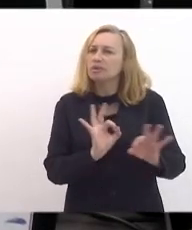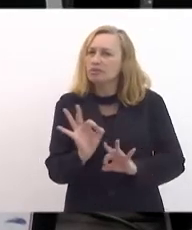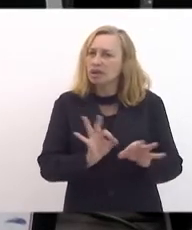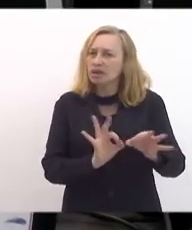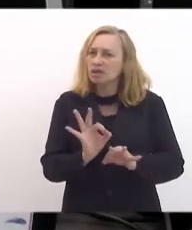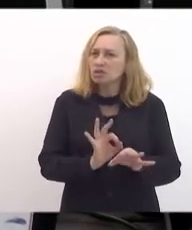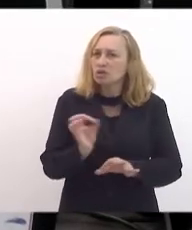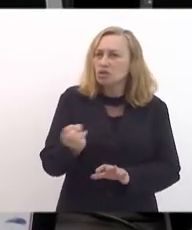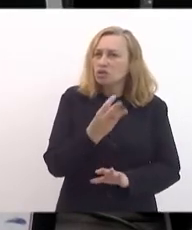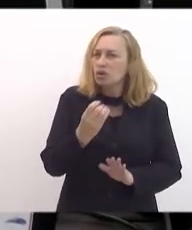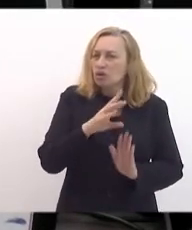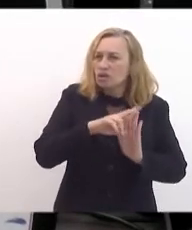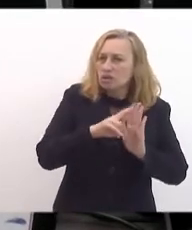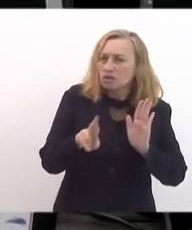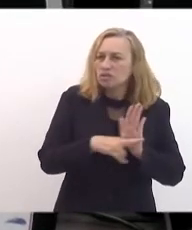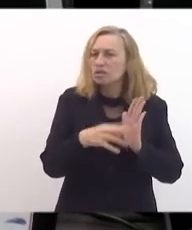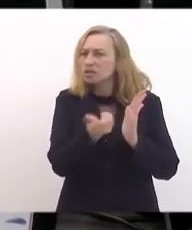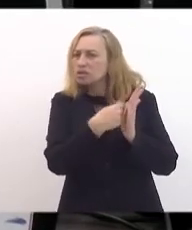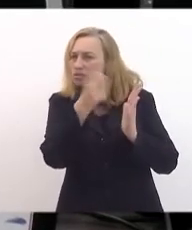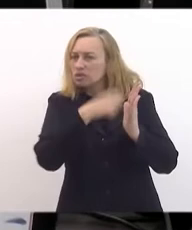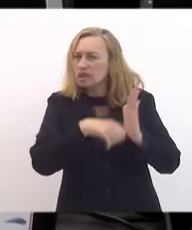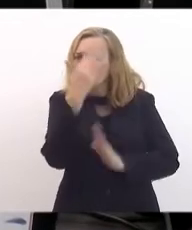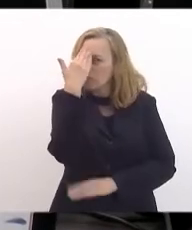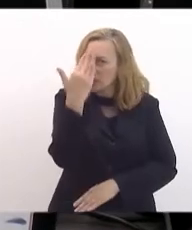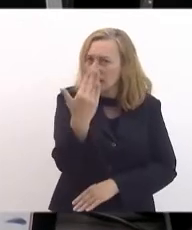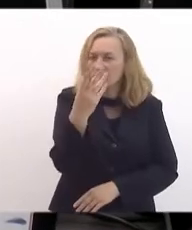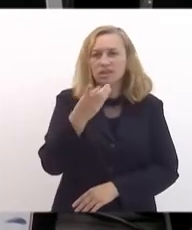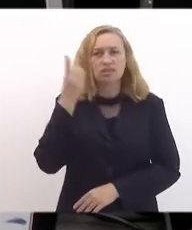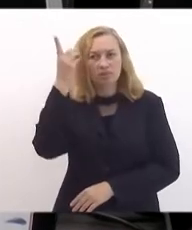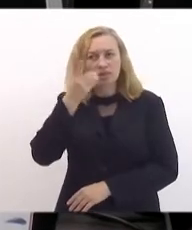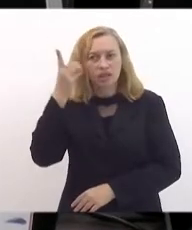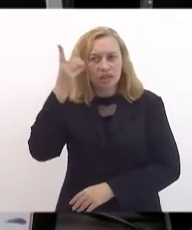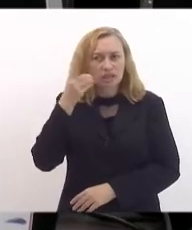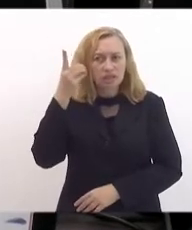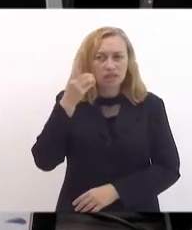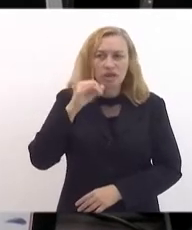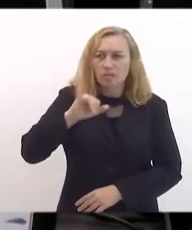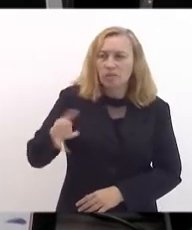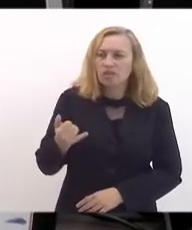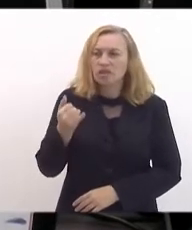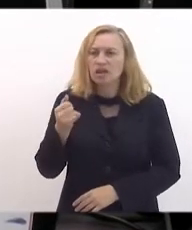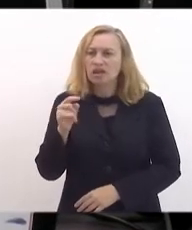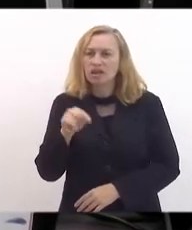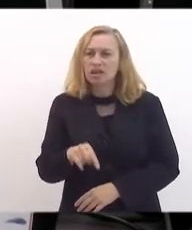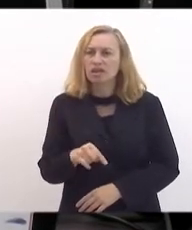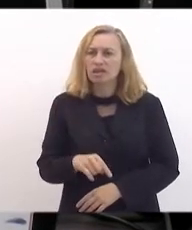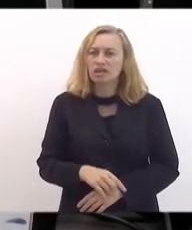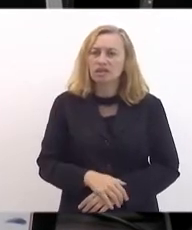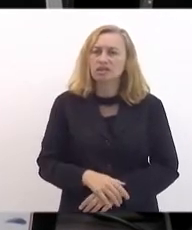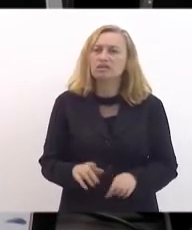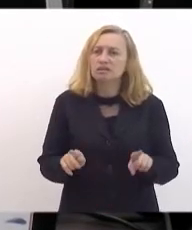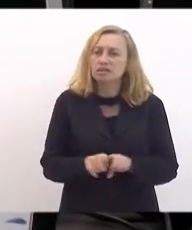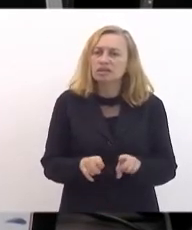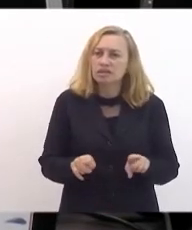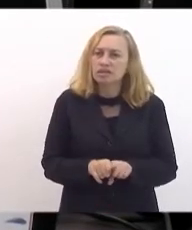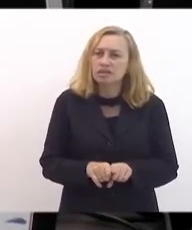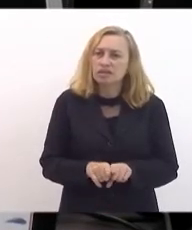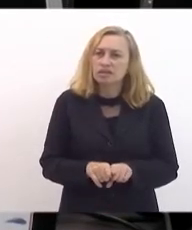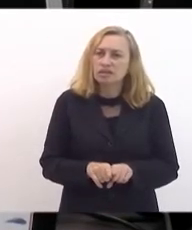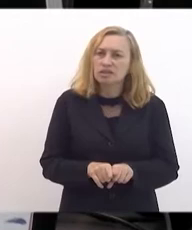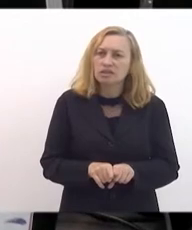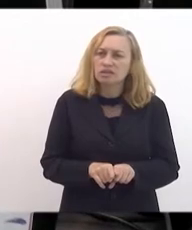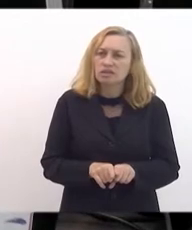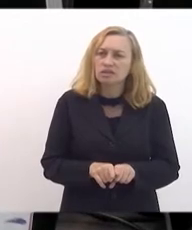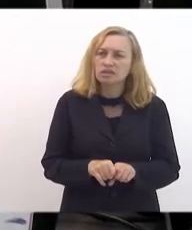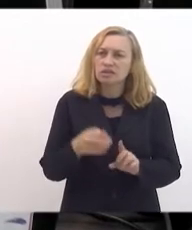normas de natureza tributária tá muito obrigado aproveitar aqui para também fazer